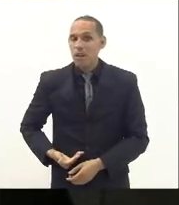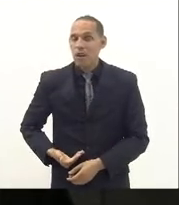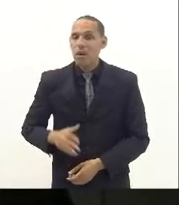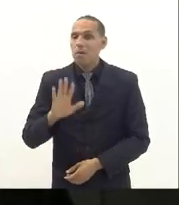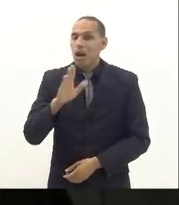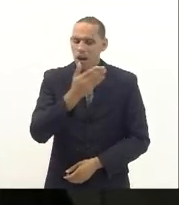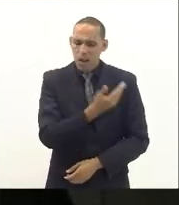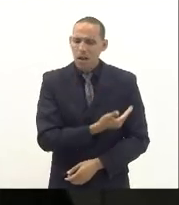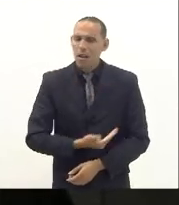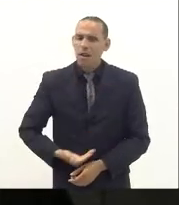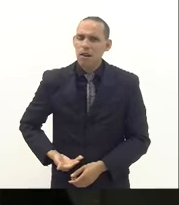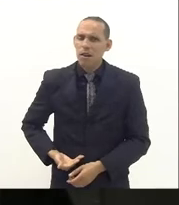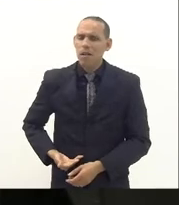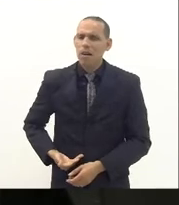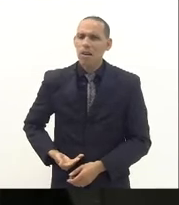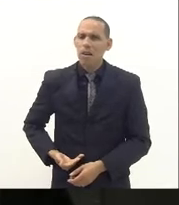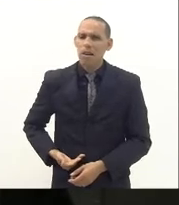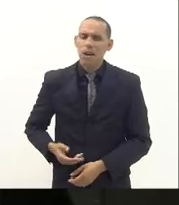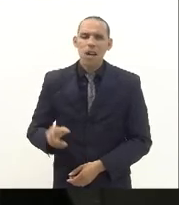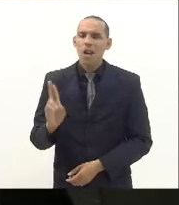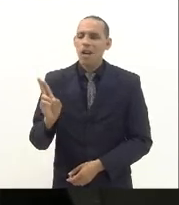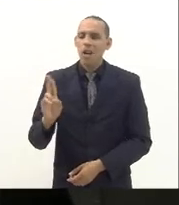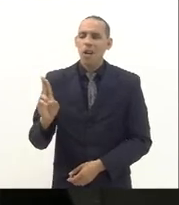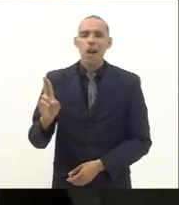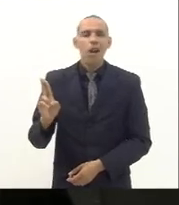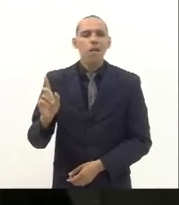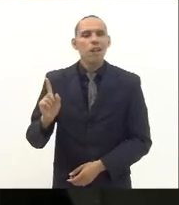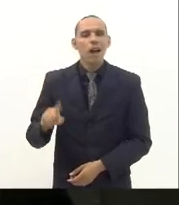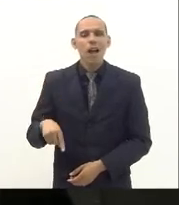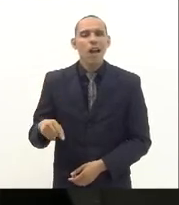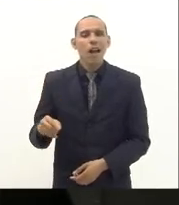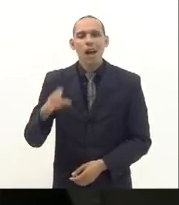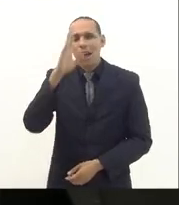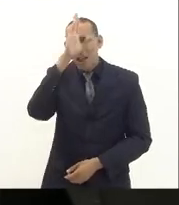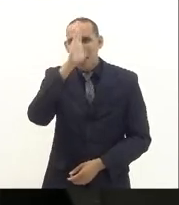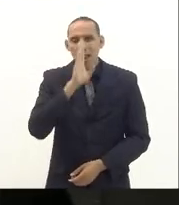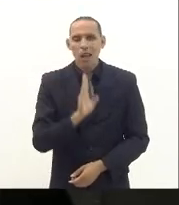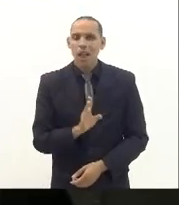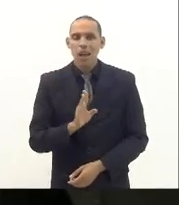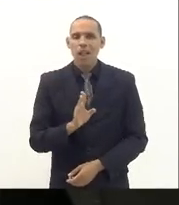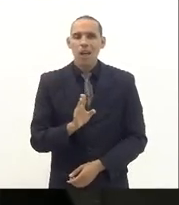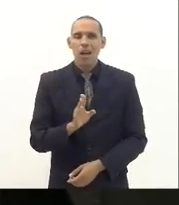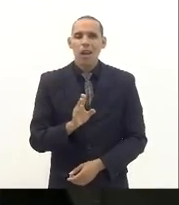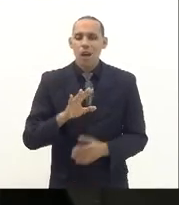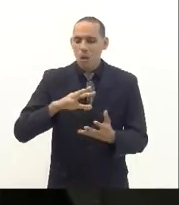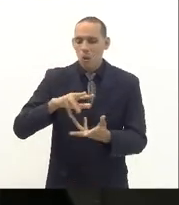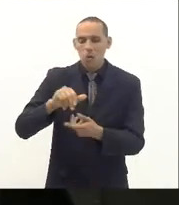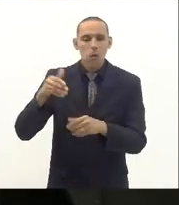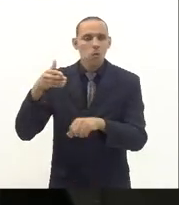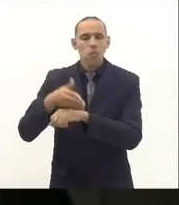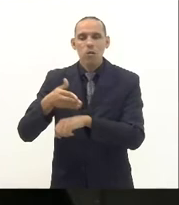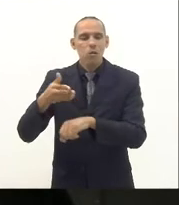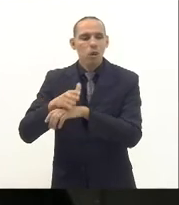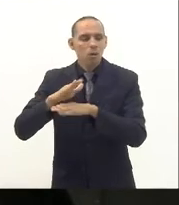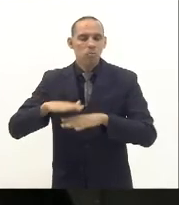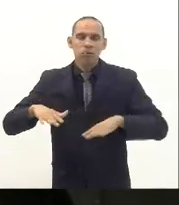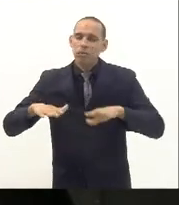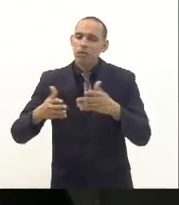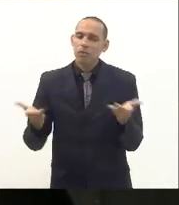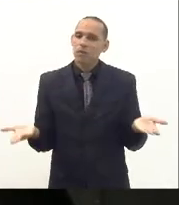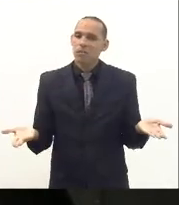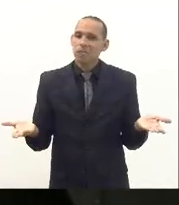e tem que ser como o nome já diz gratuita e Universal com acesso a todos